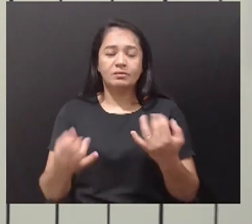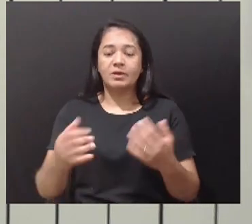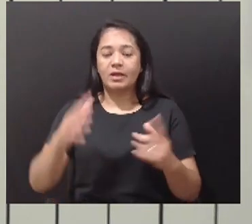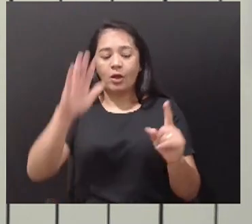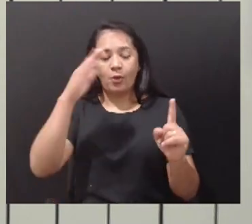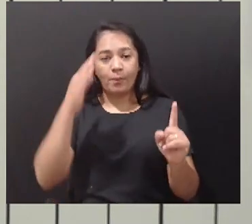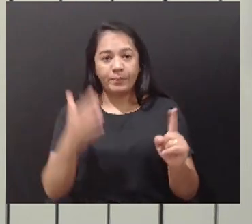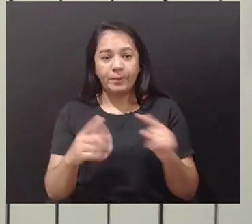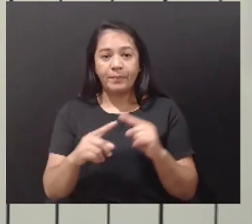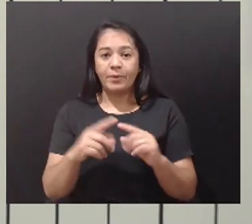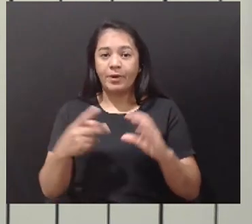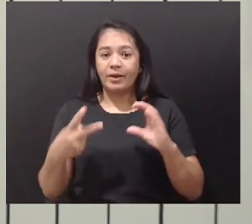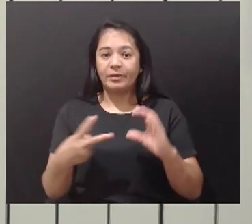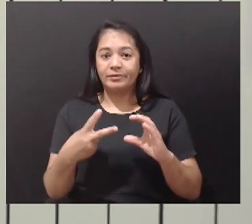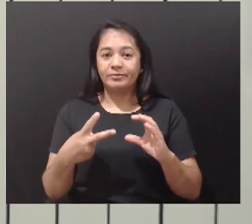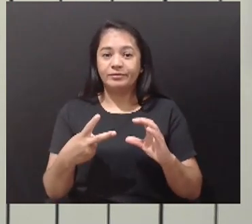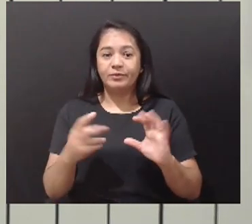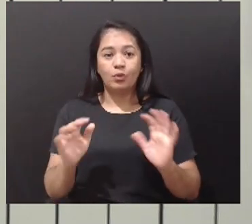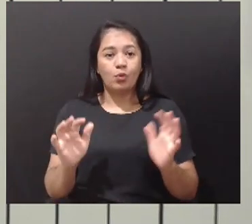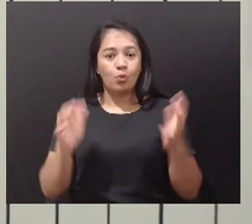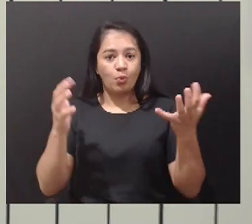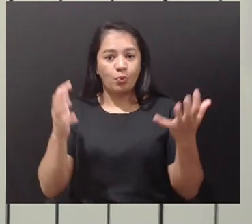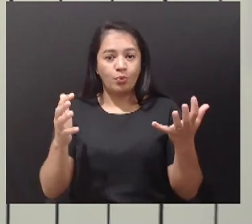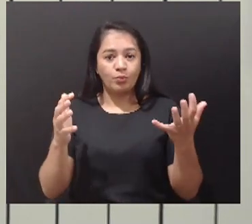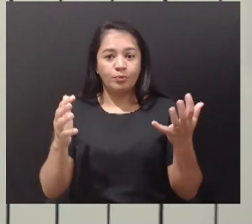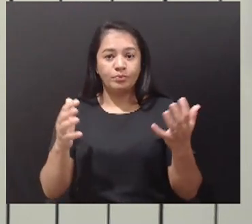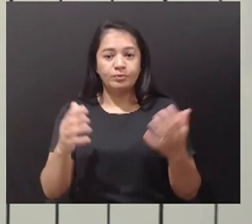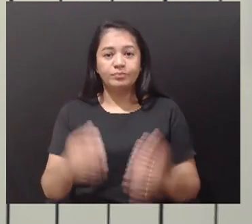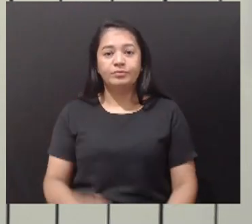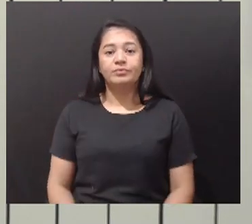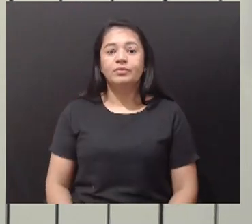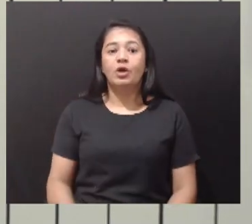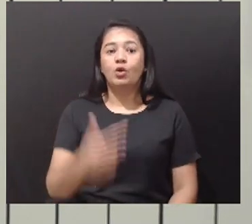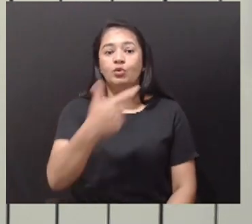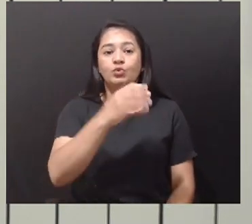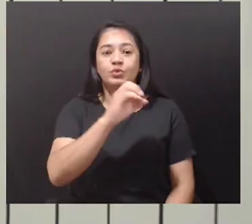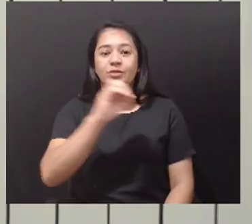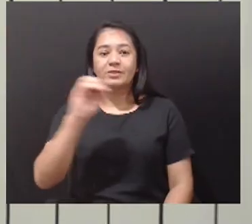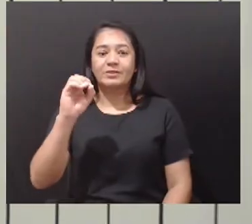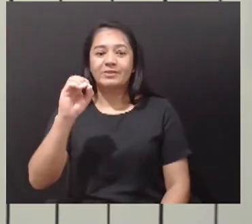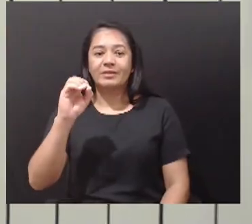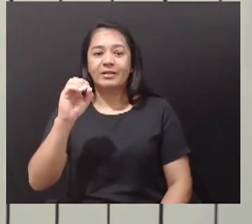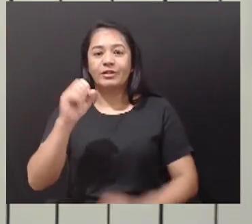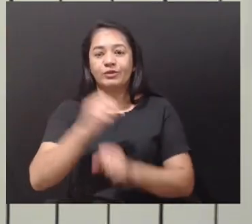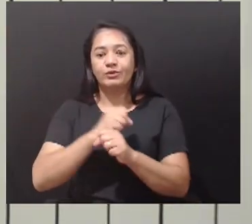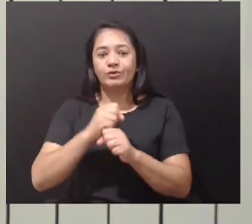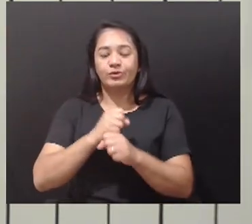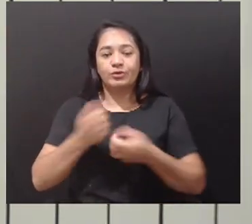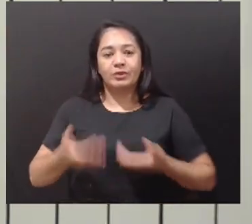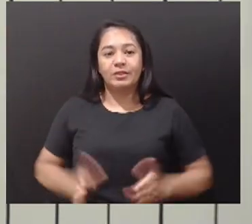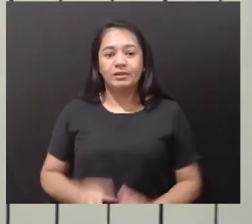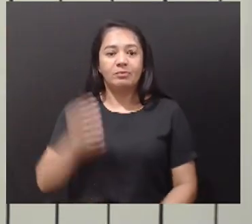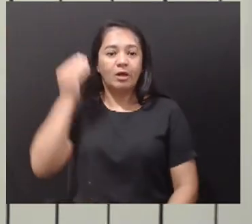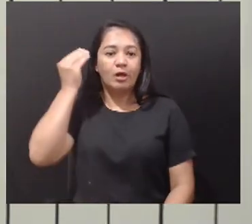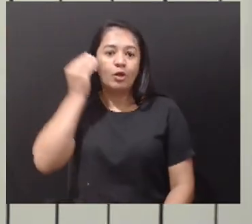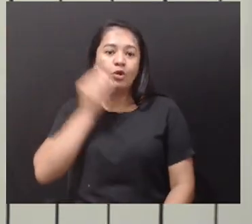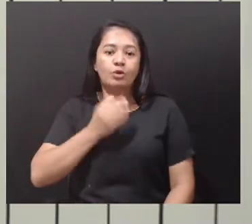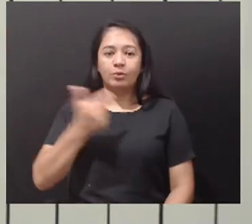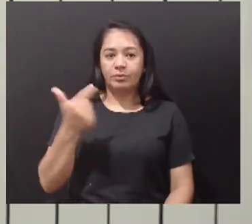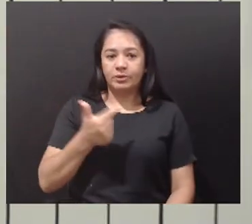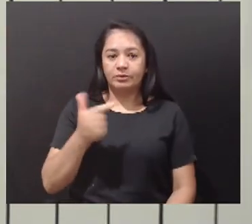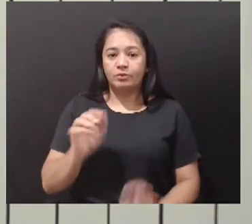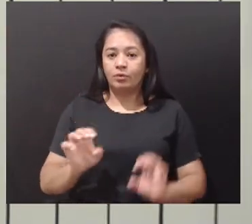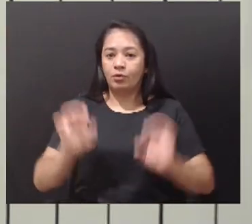Câmara celebrou o bicentenário de nascimento do imperador Dom Pedro II. O evento destacou